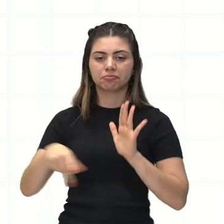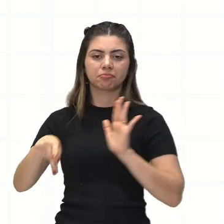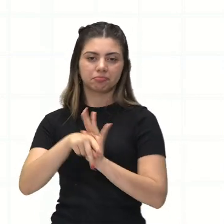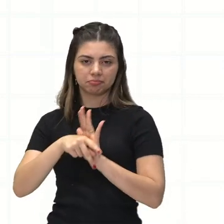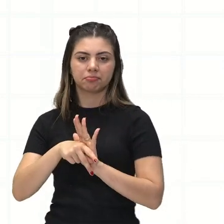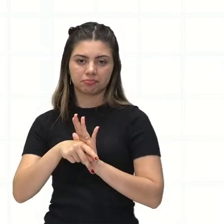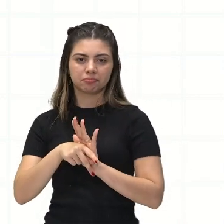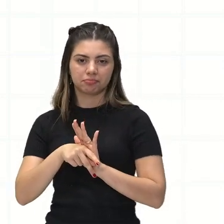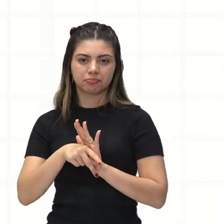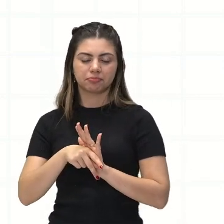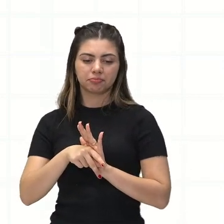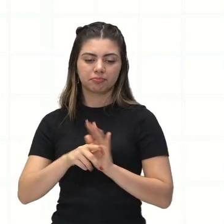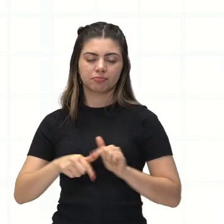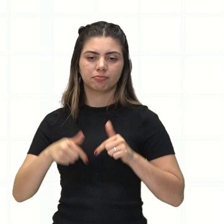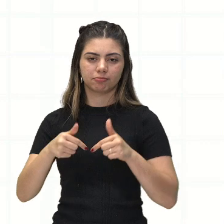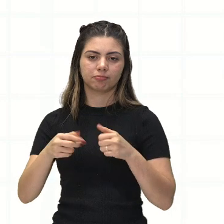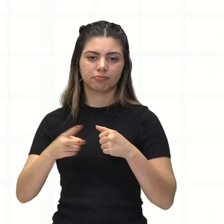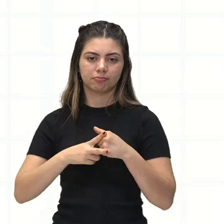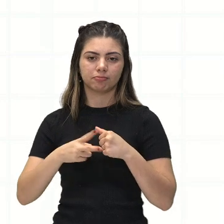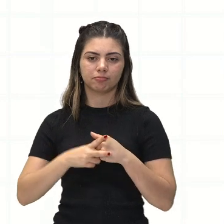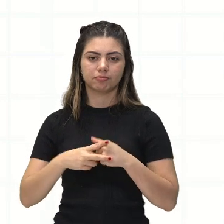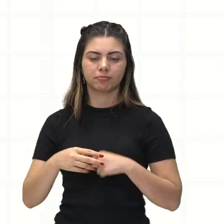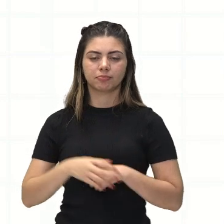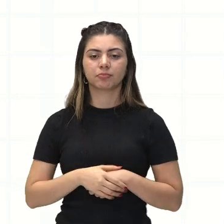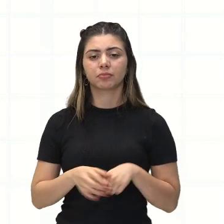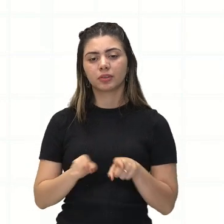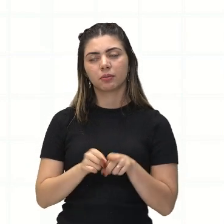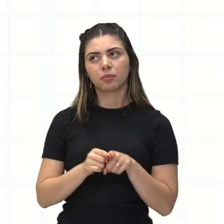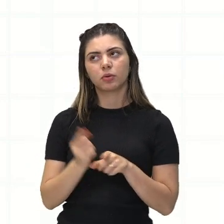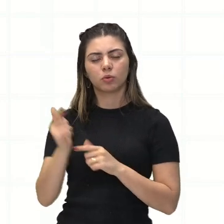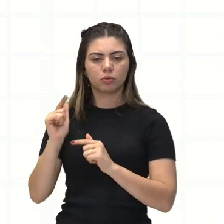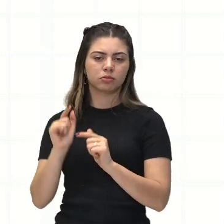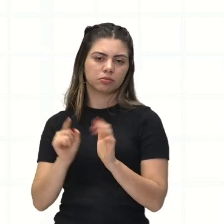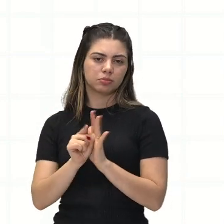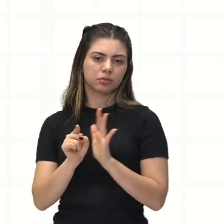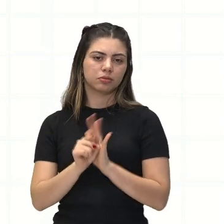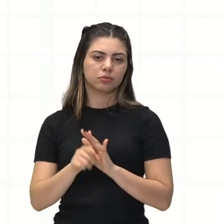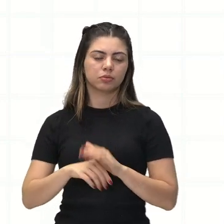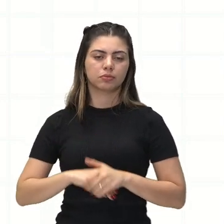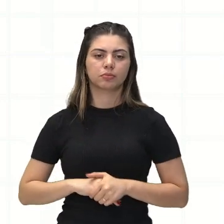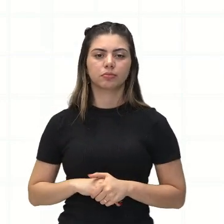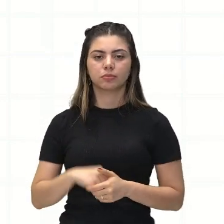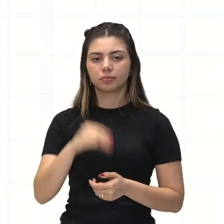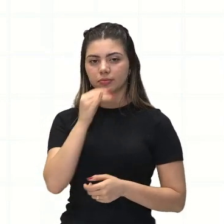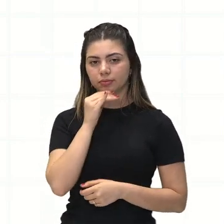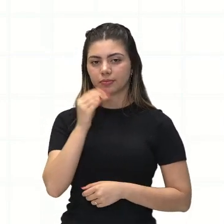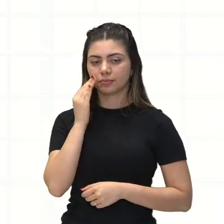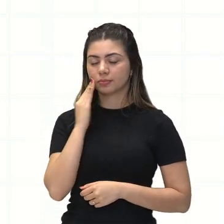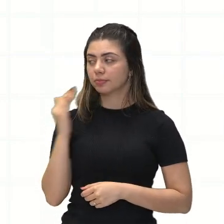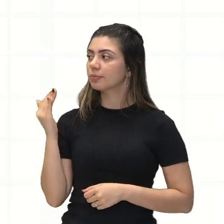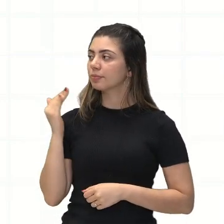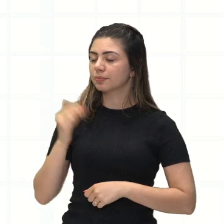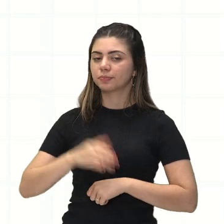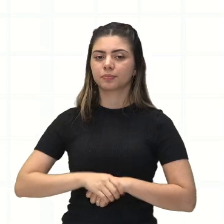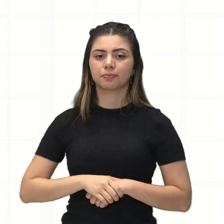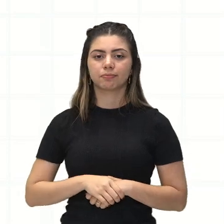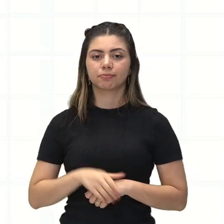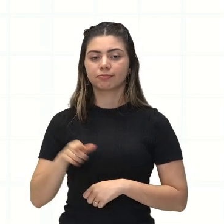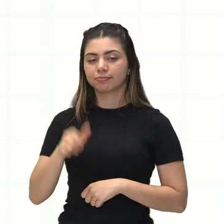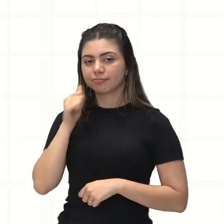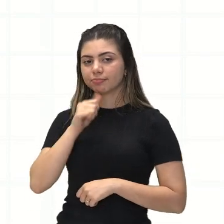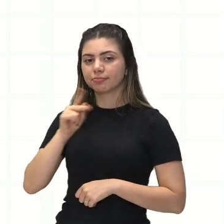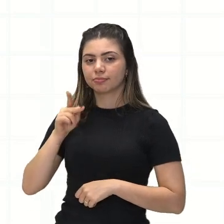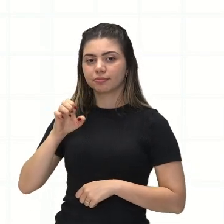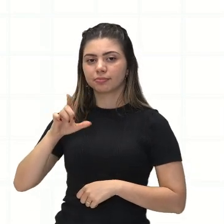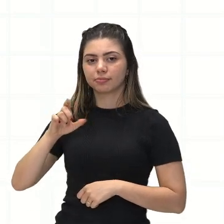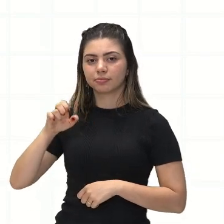relação à ação verbal, entre outras perguntas que a gente também vai ver em outros exemplos. Aqui no exemplo 1 eu tenho, Helena